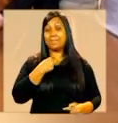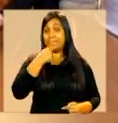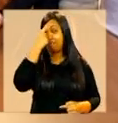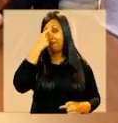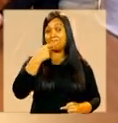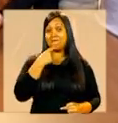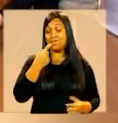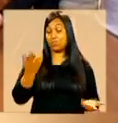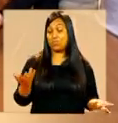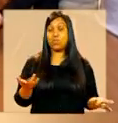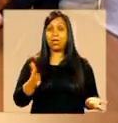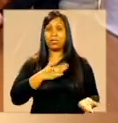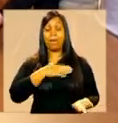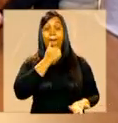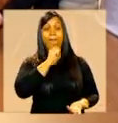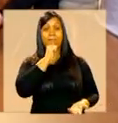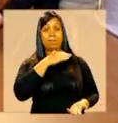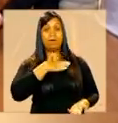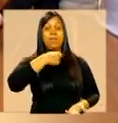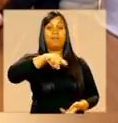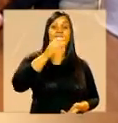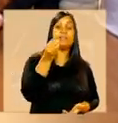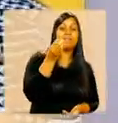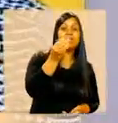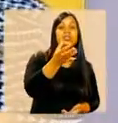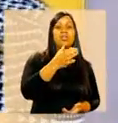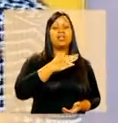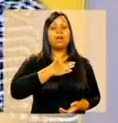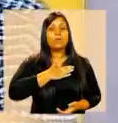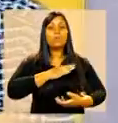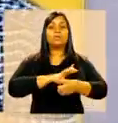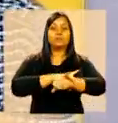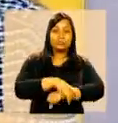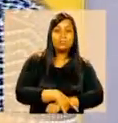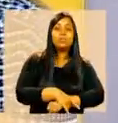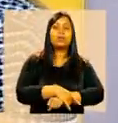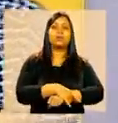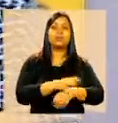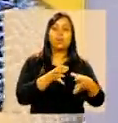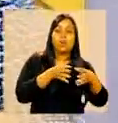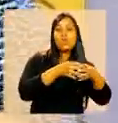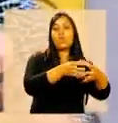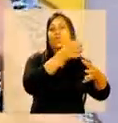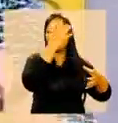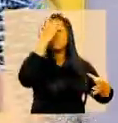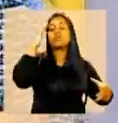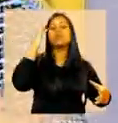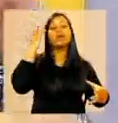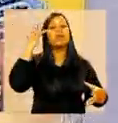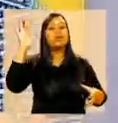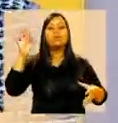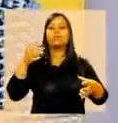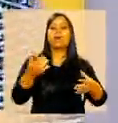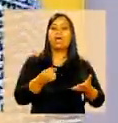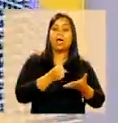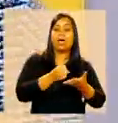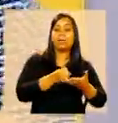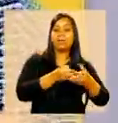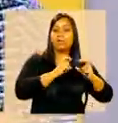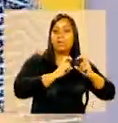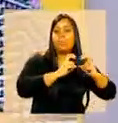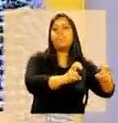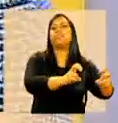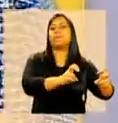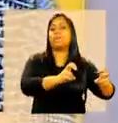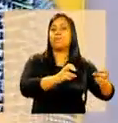né? É o perfil. A minha mãe, por exemplo, quando ela viaja, ela prefere ter a segurança da excursão, porque ela não sabe pegar metrô, então ela